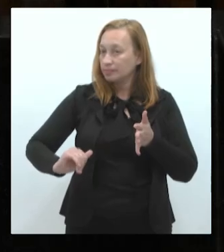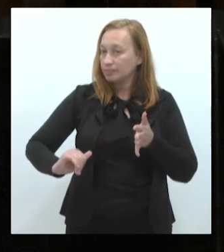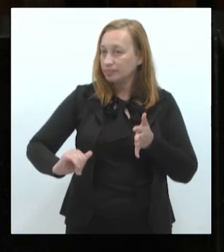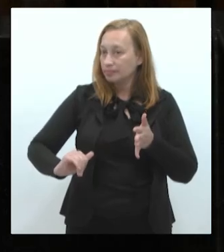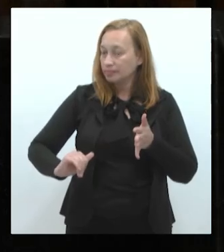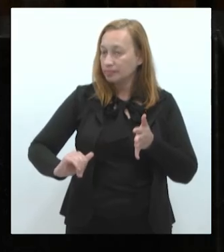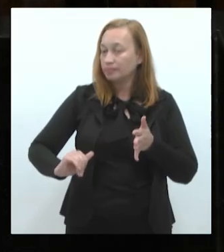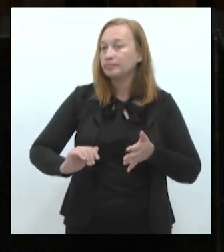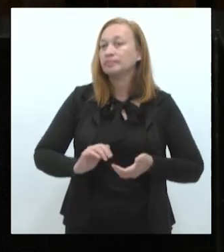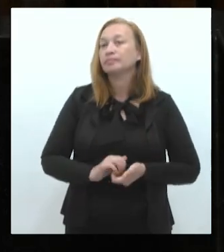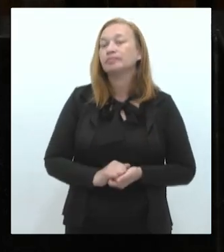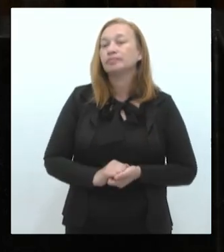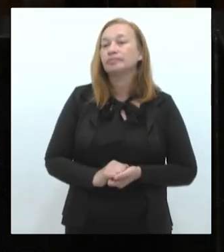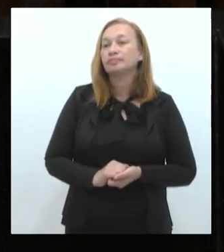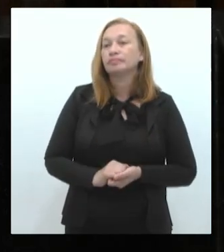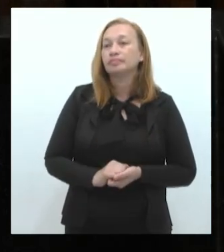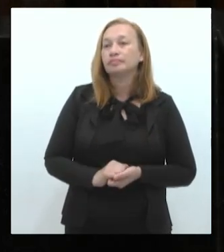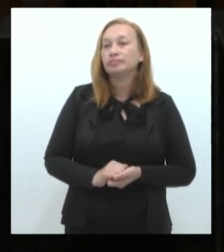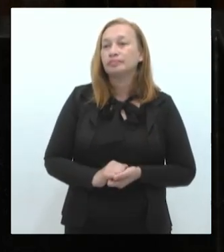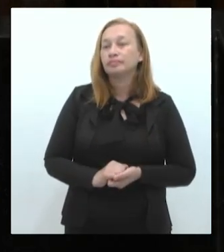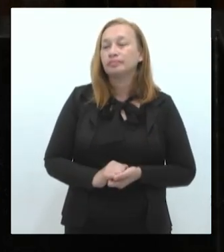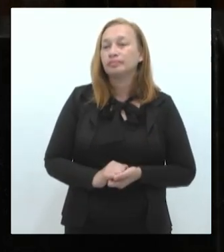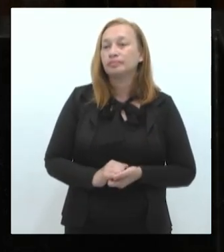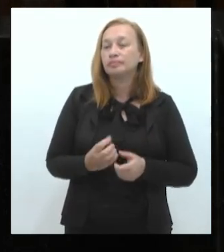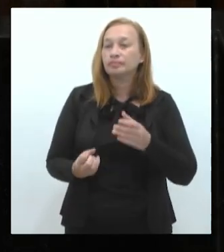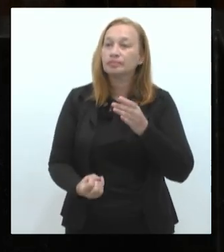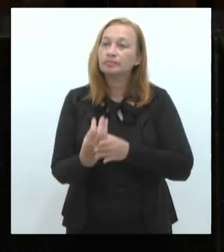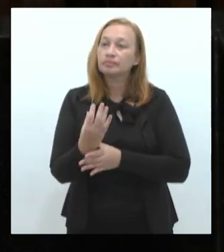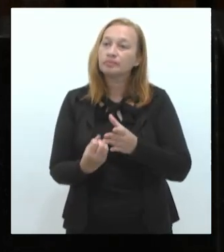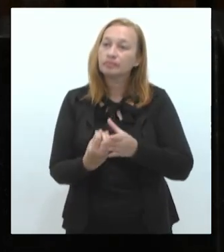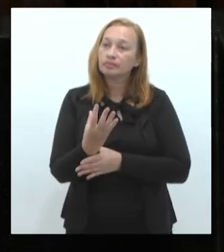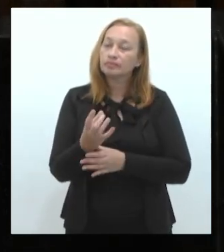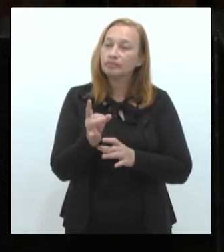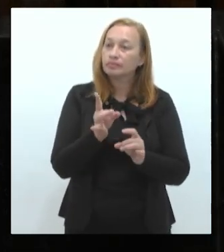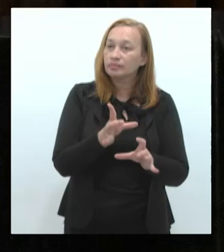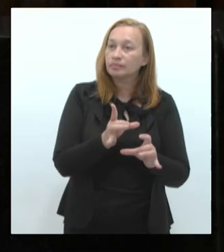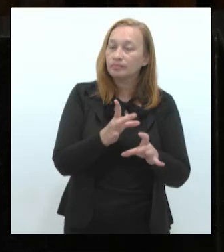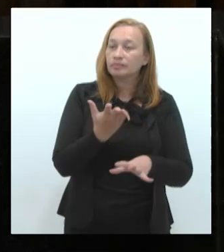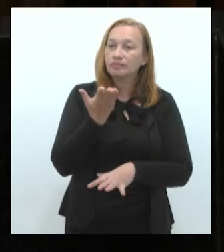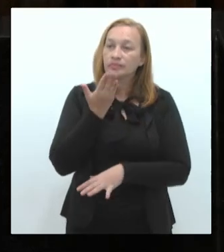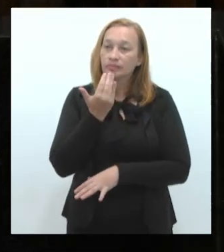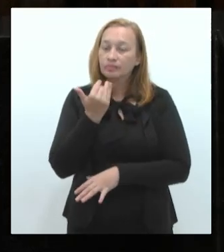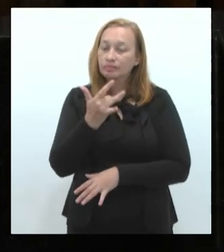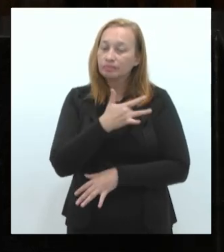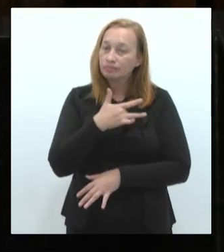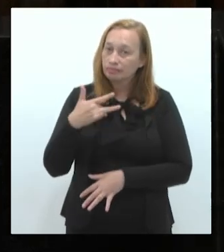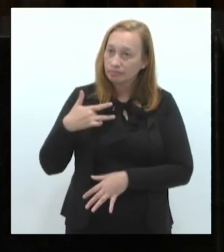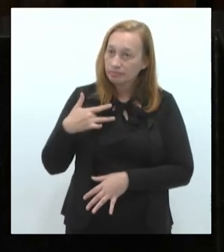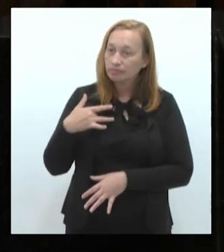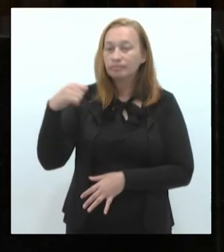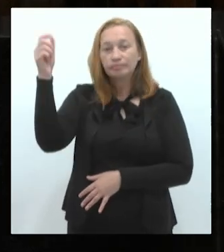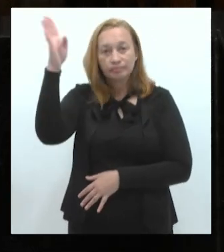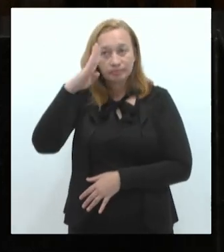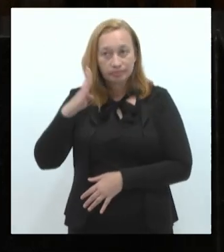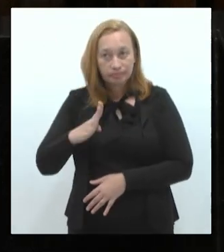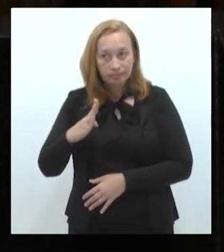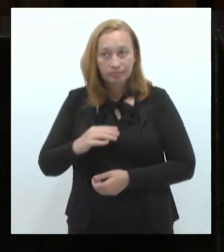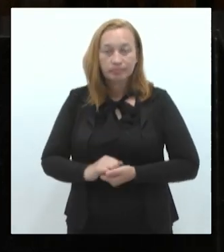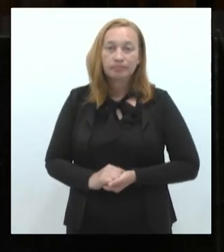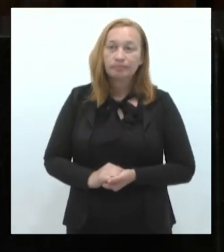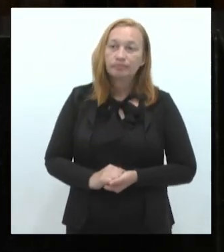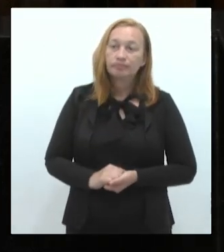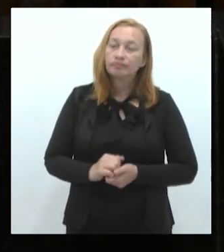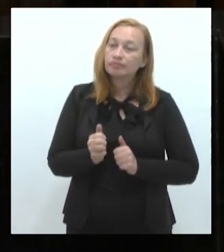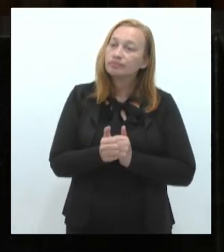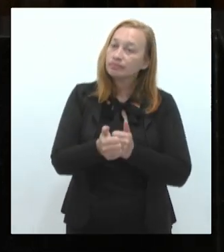desmontaram as políticas de produção e de comercialização dos alimentos saudáveis no Brasil,